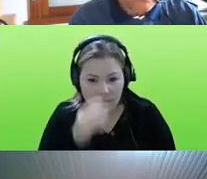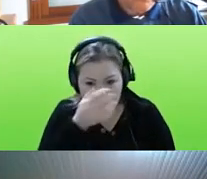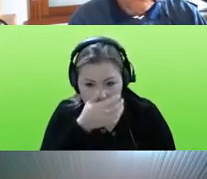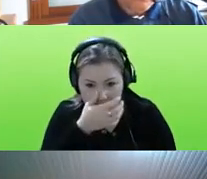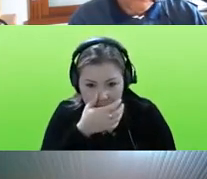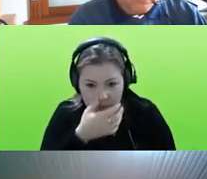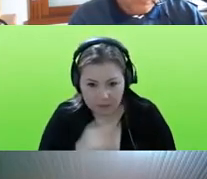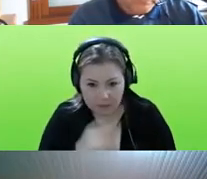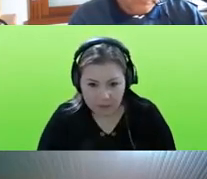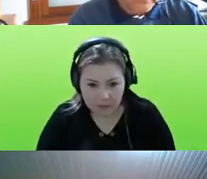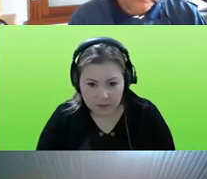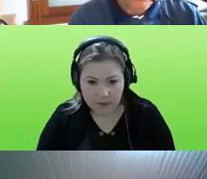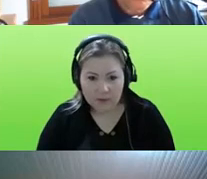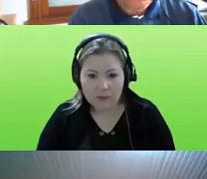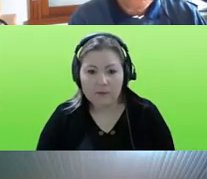os textos